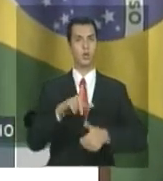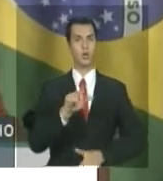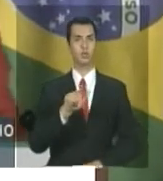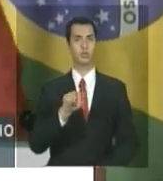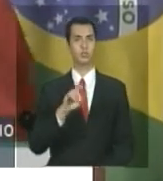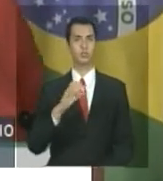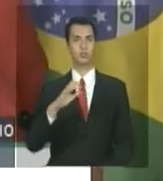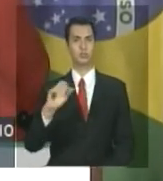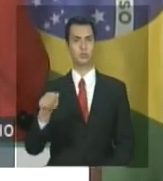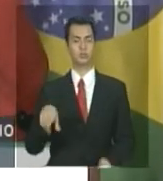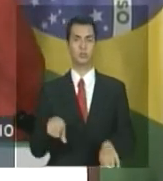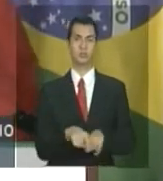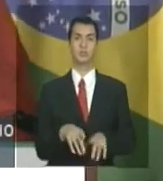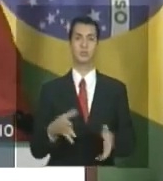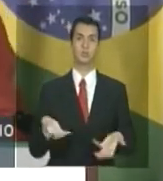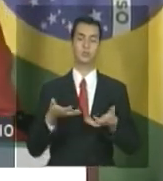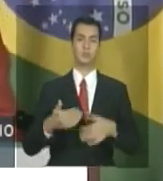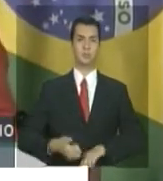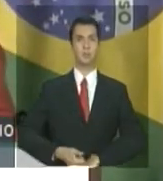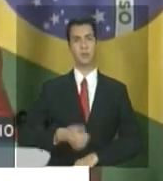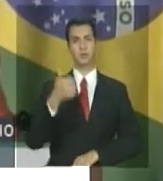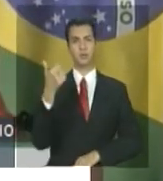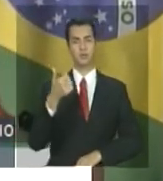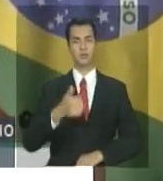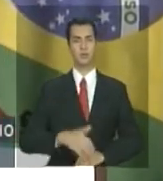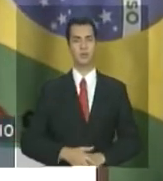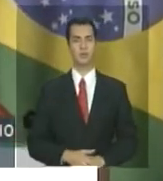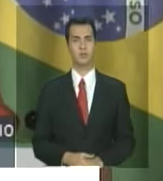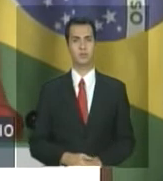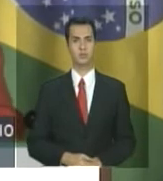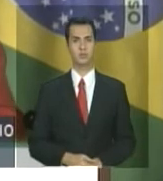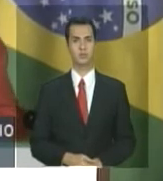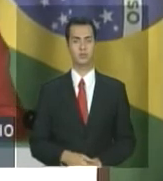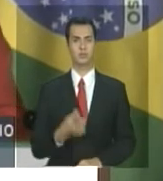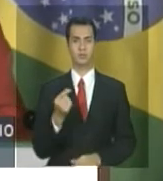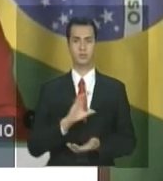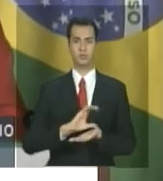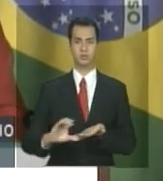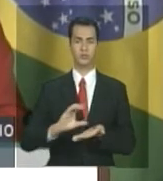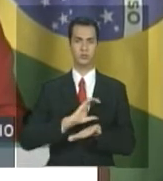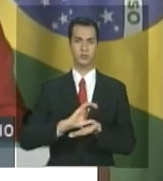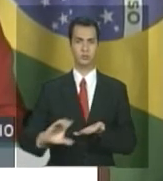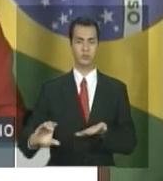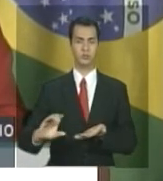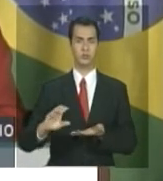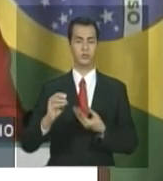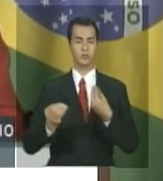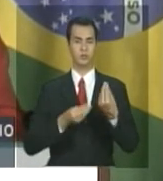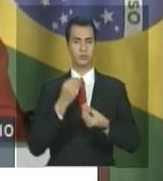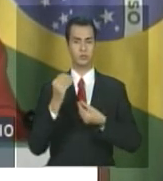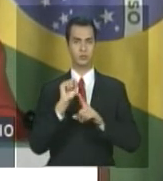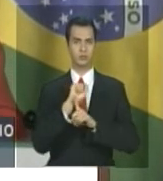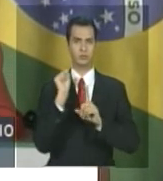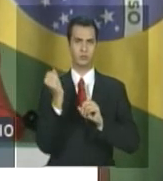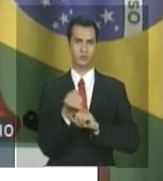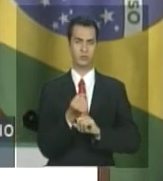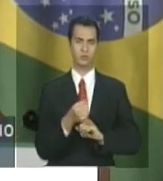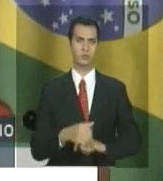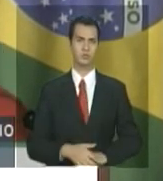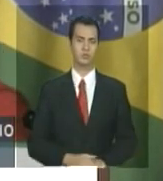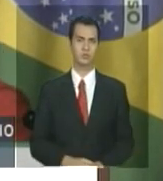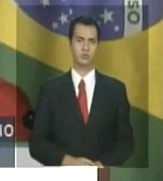também de melhorar os nossos investimentos do ponto de vista social.